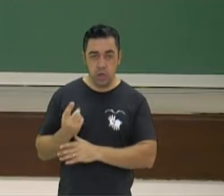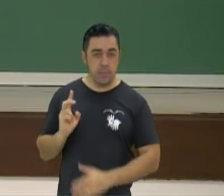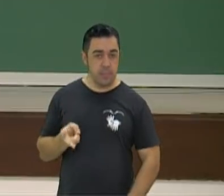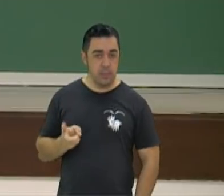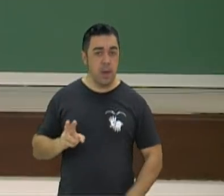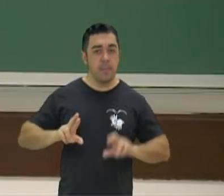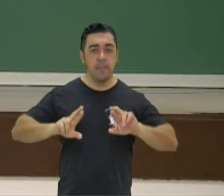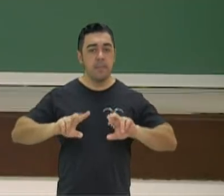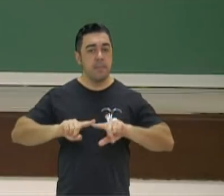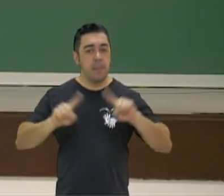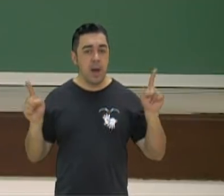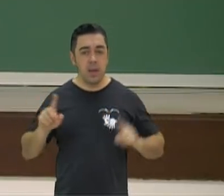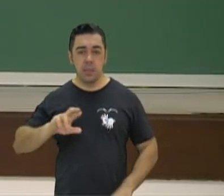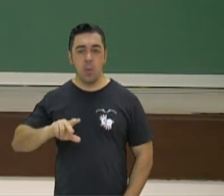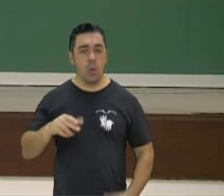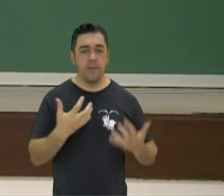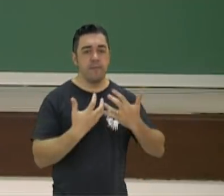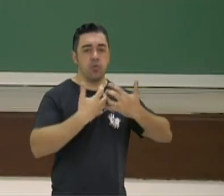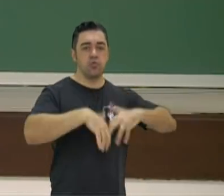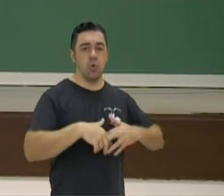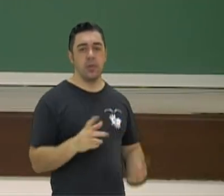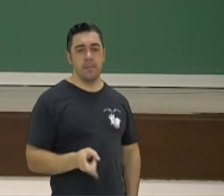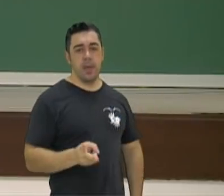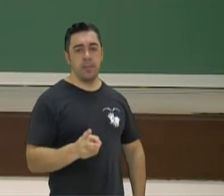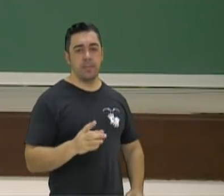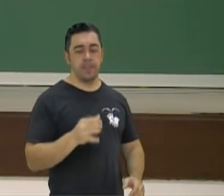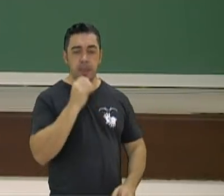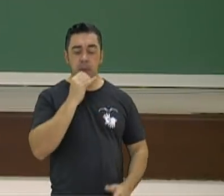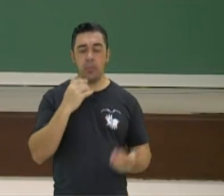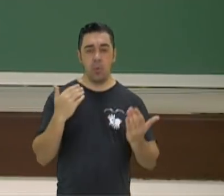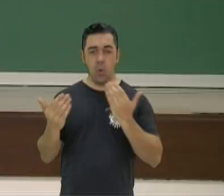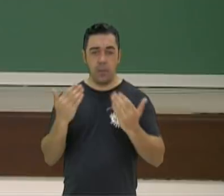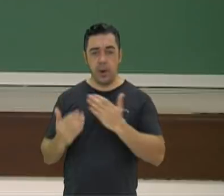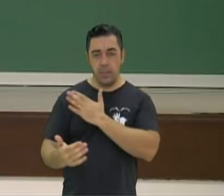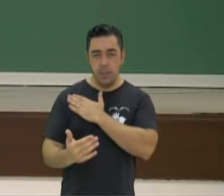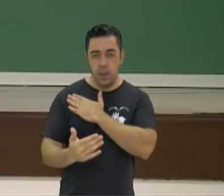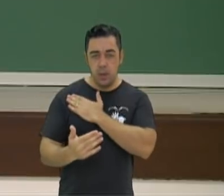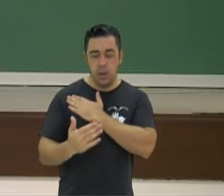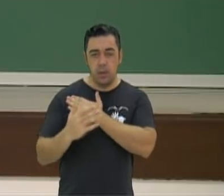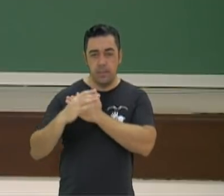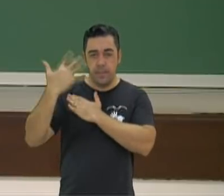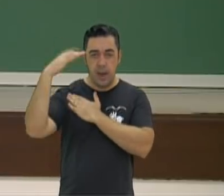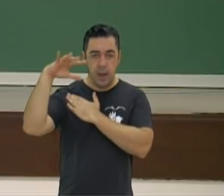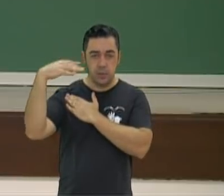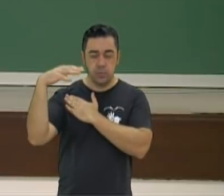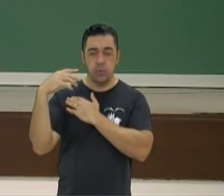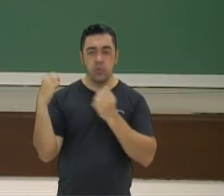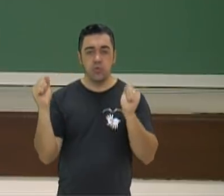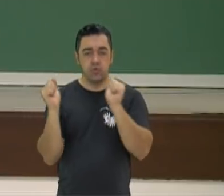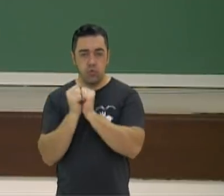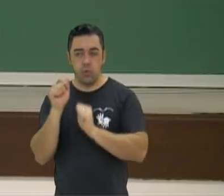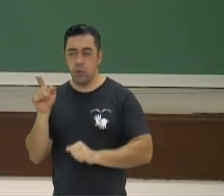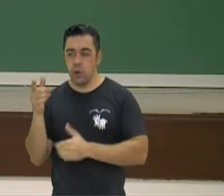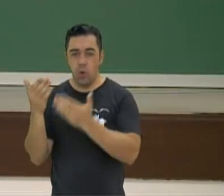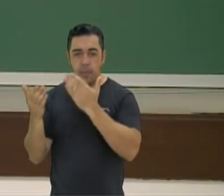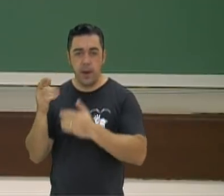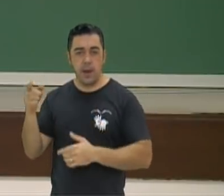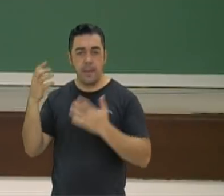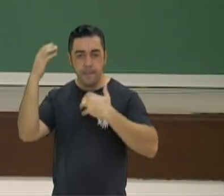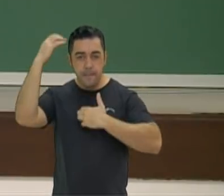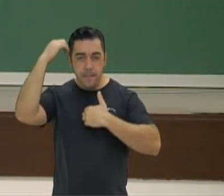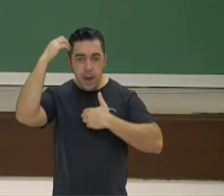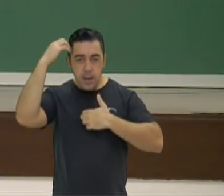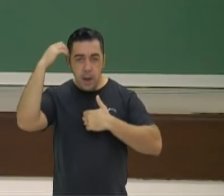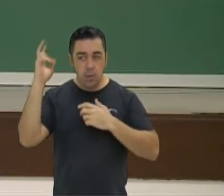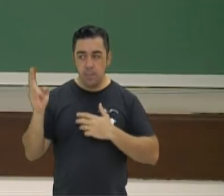mas não necessariamente a mesma função. Se eu comparar o meu braço com o braço de um macaco, a função é a mesma e